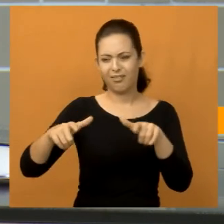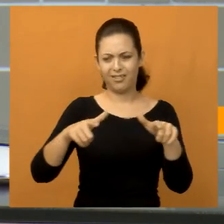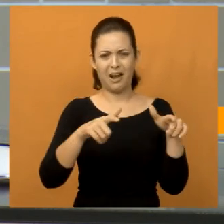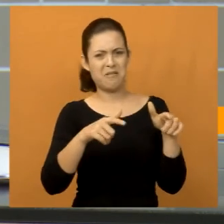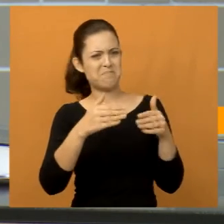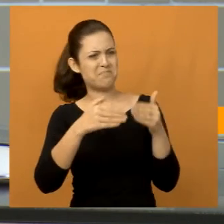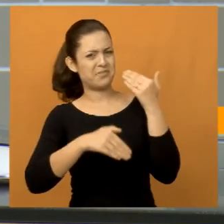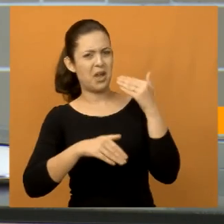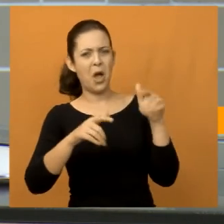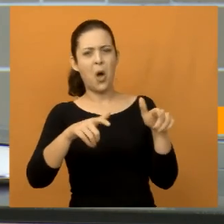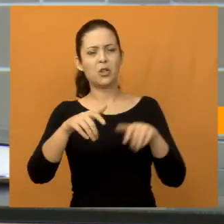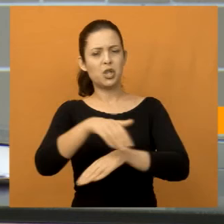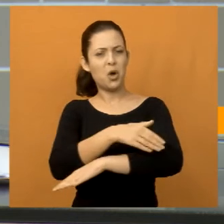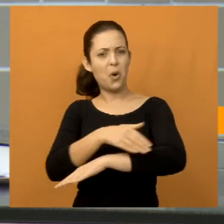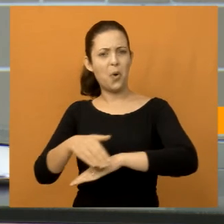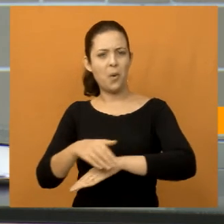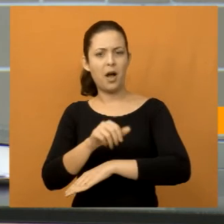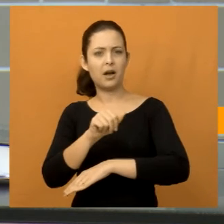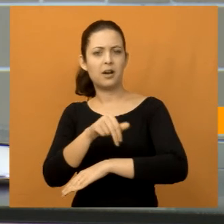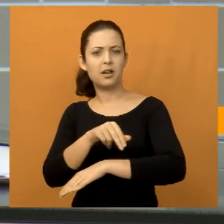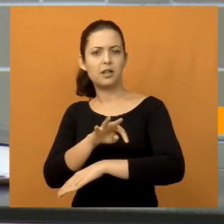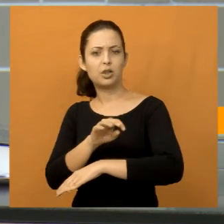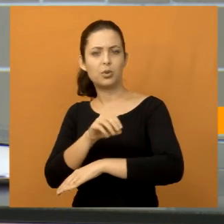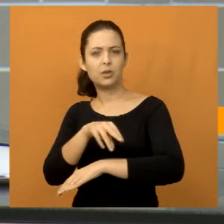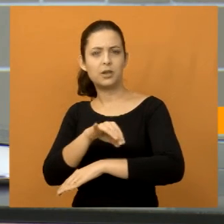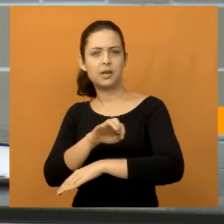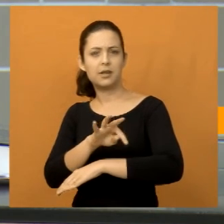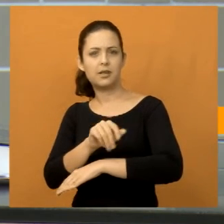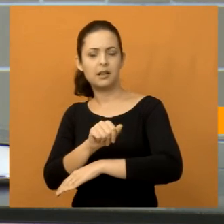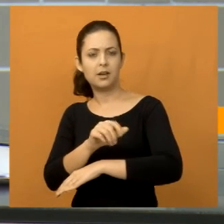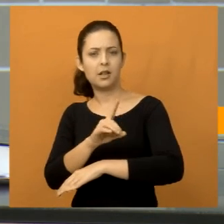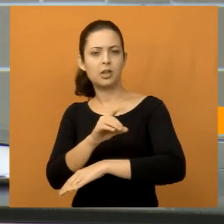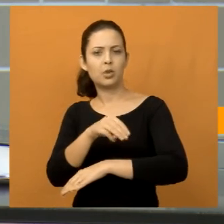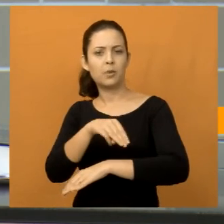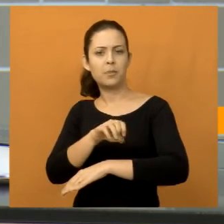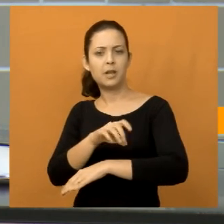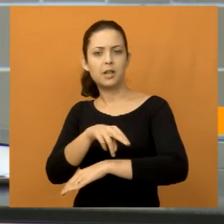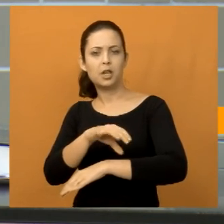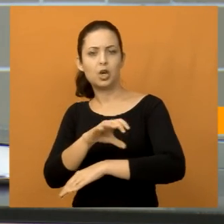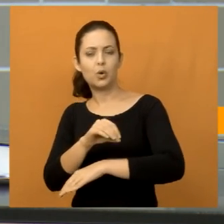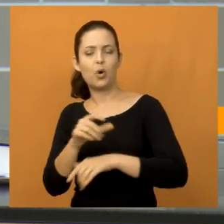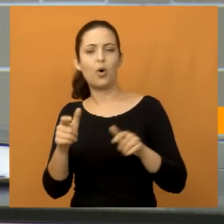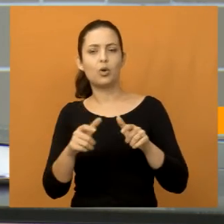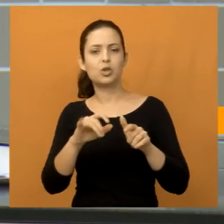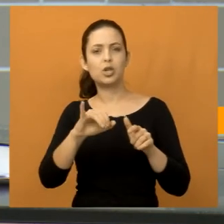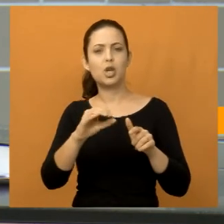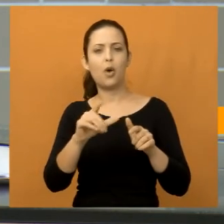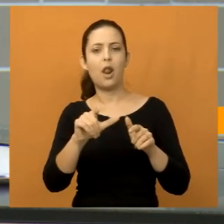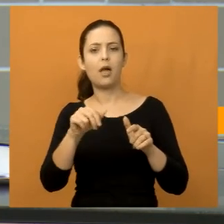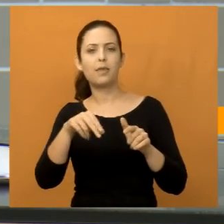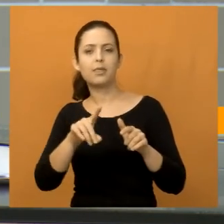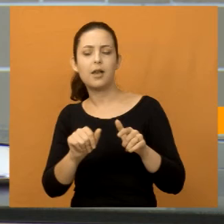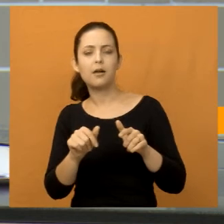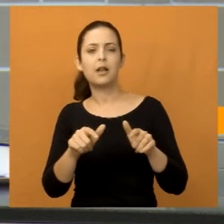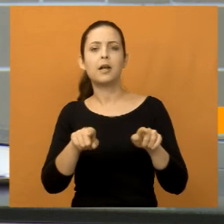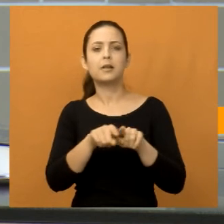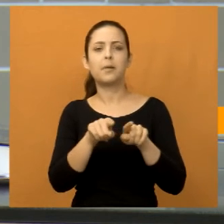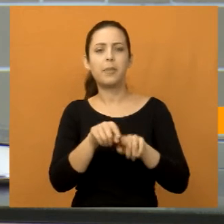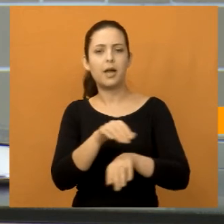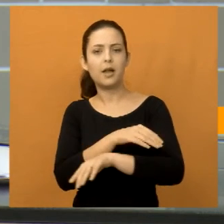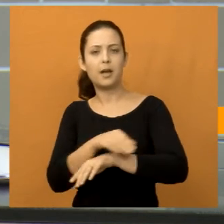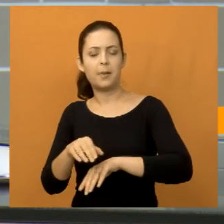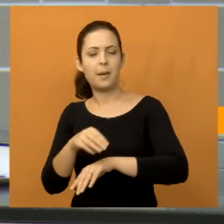estão localizados na rua Antonieta Capelli de Domênico, Jardim Iolanda, e na rua José